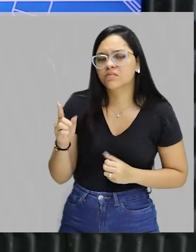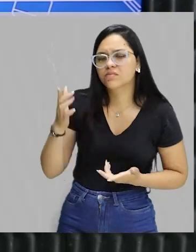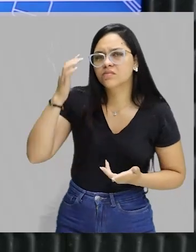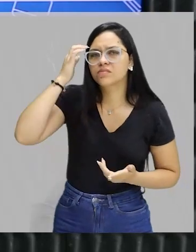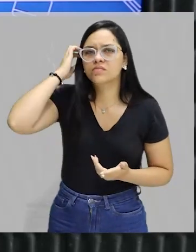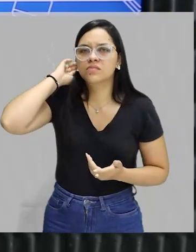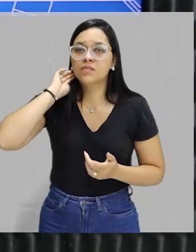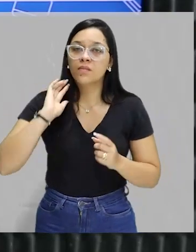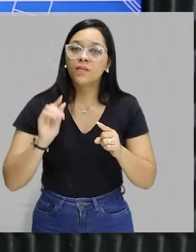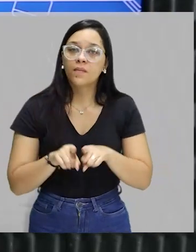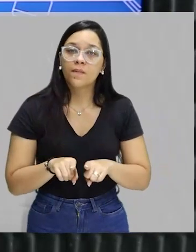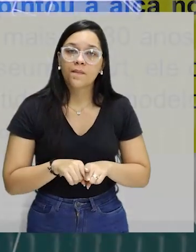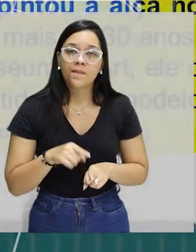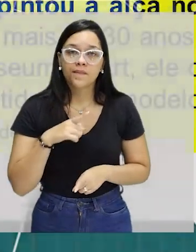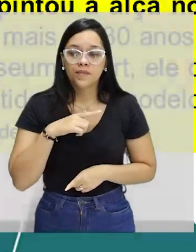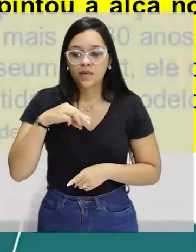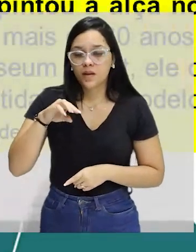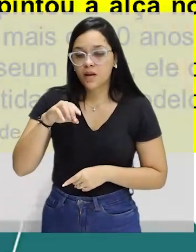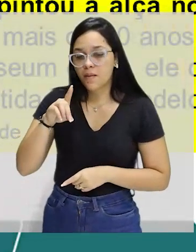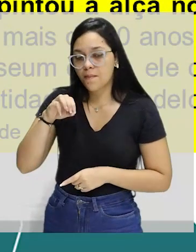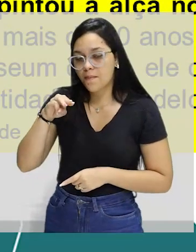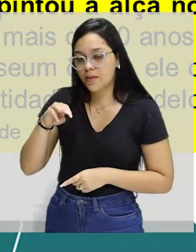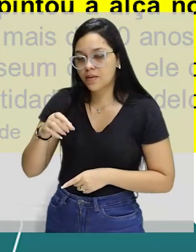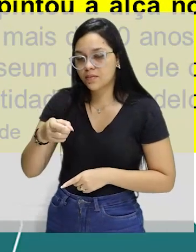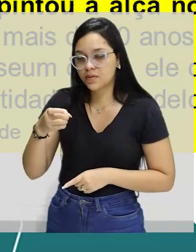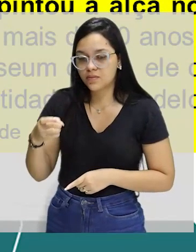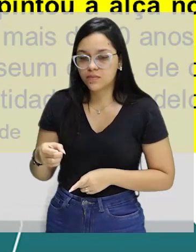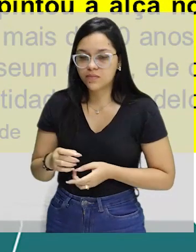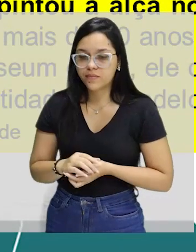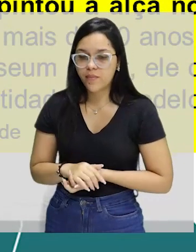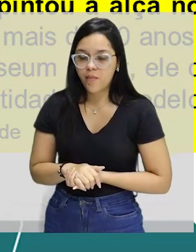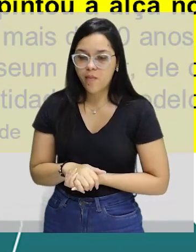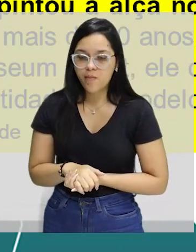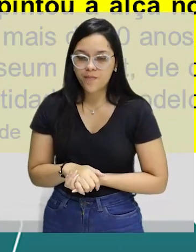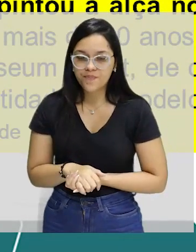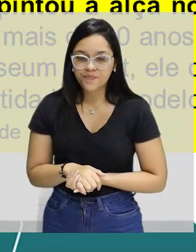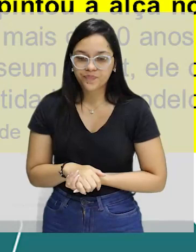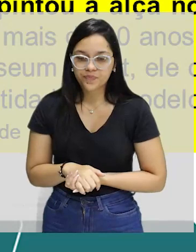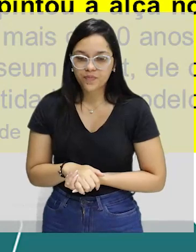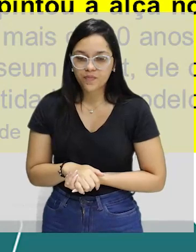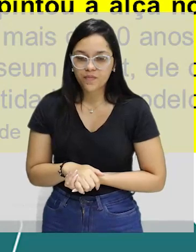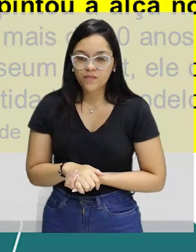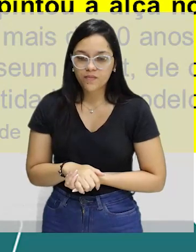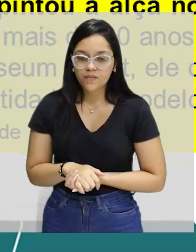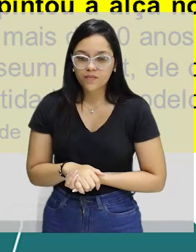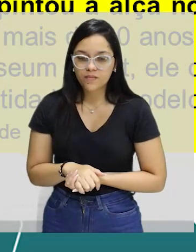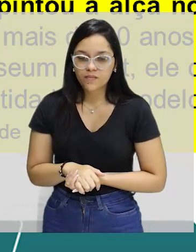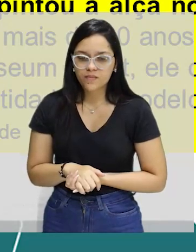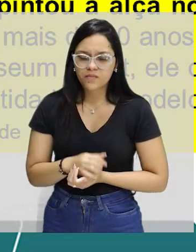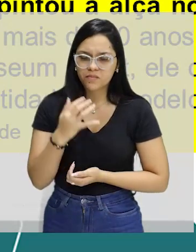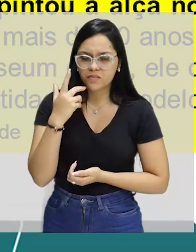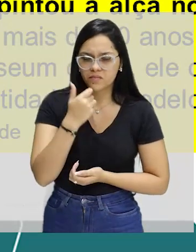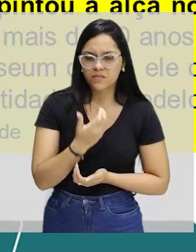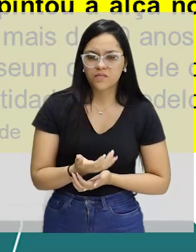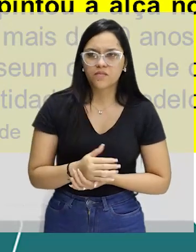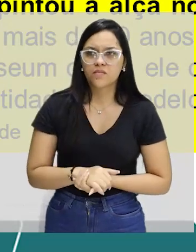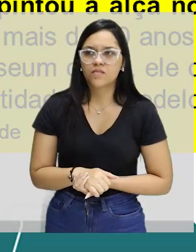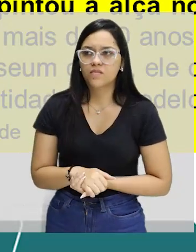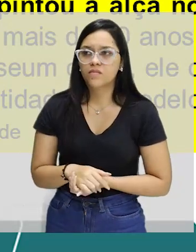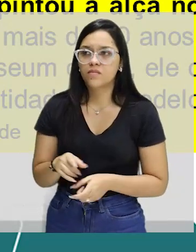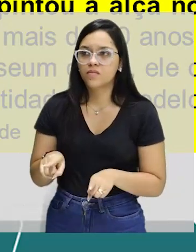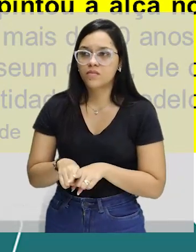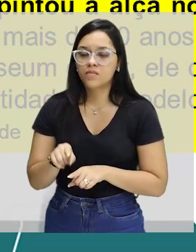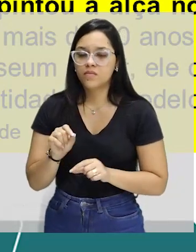Não sei. Madame X do Singer. Esse aqui é um quadro bem interessante. Lindo o quadro, né? Até o momento